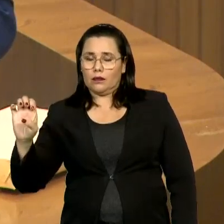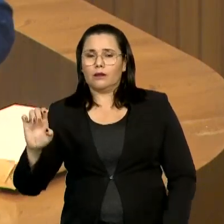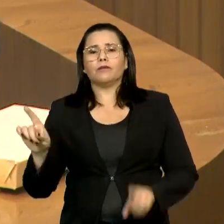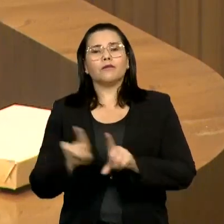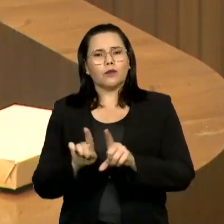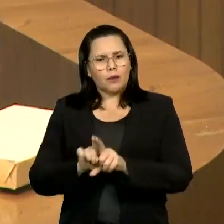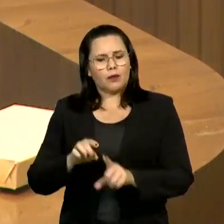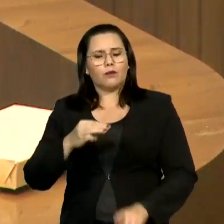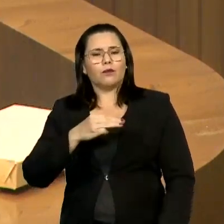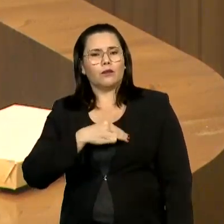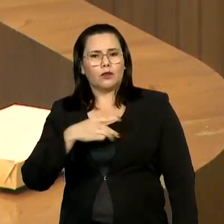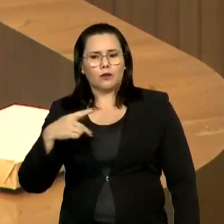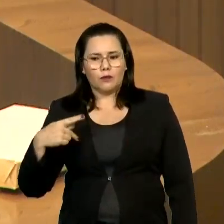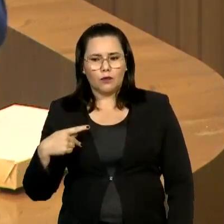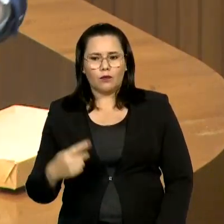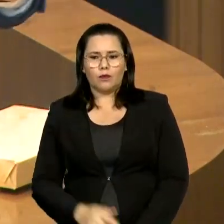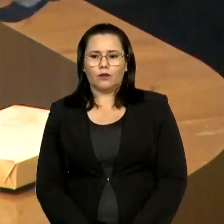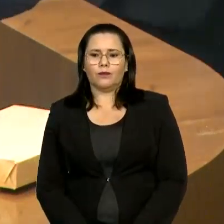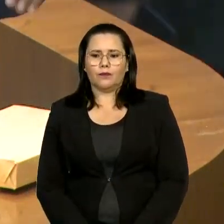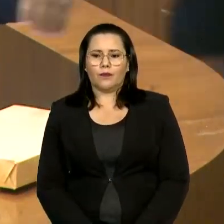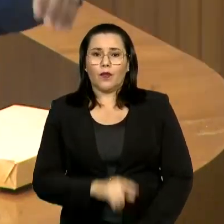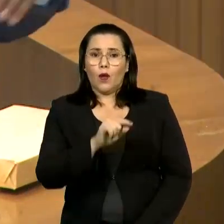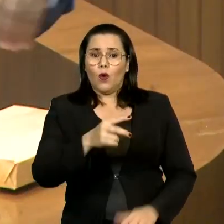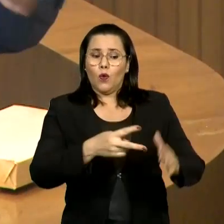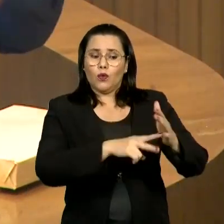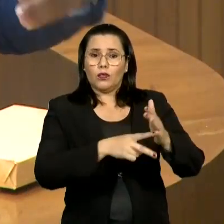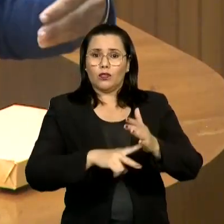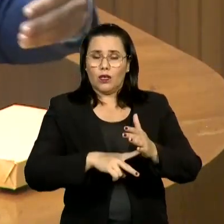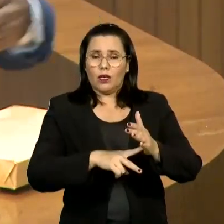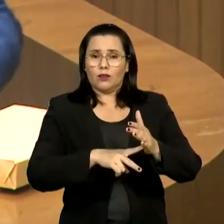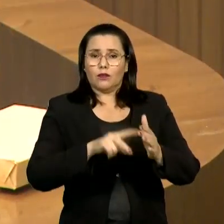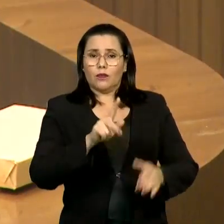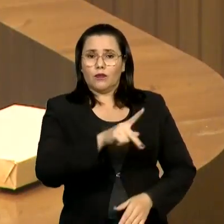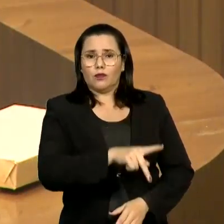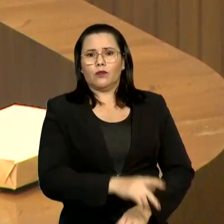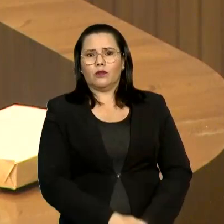sindicato, que tinha quase toda a sua base filiada ao PCdoB